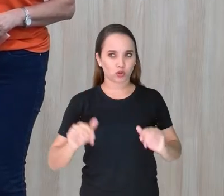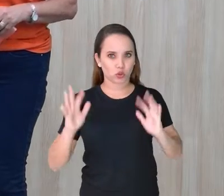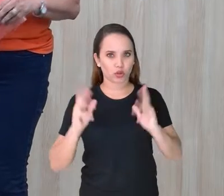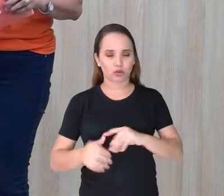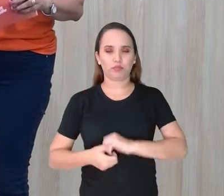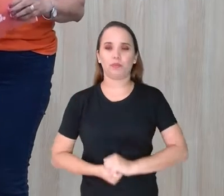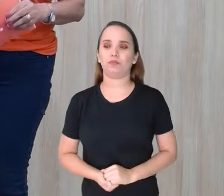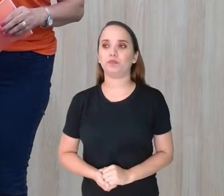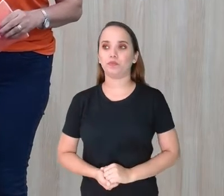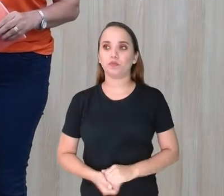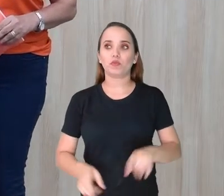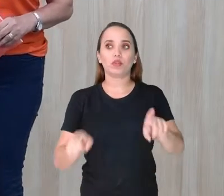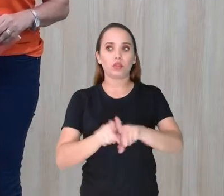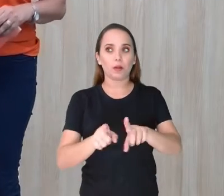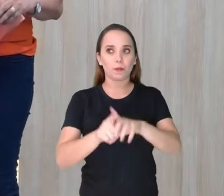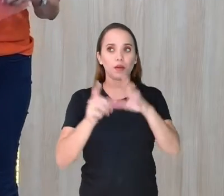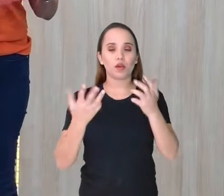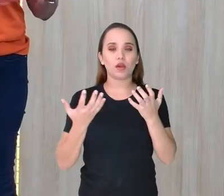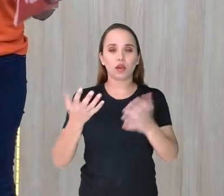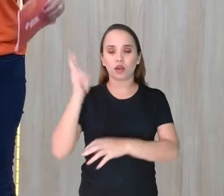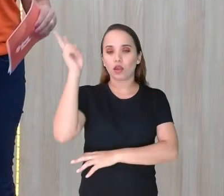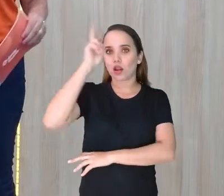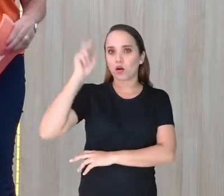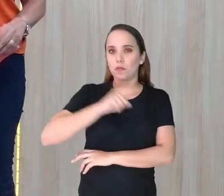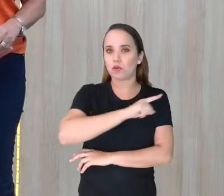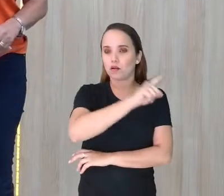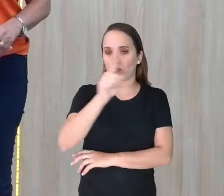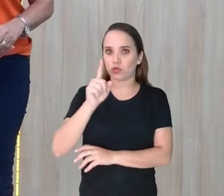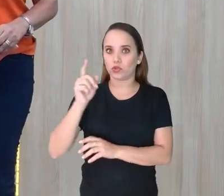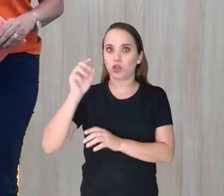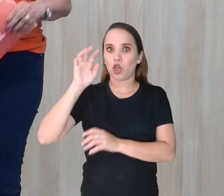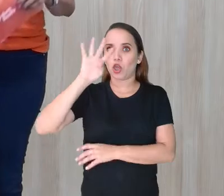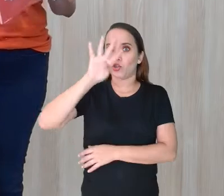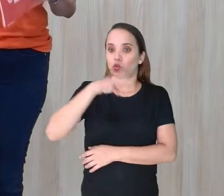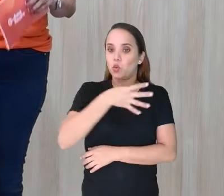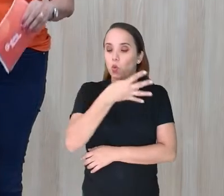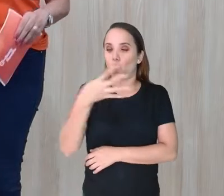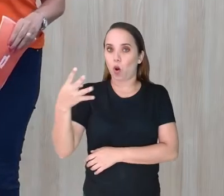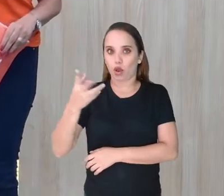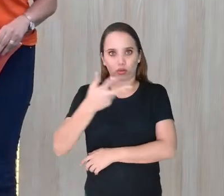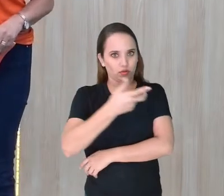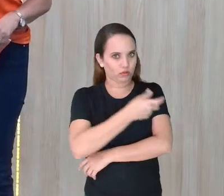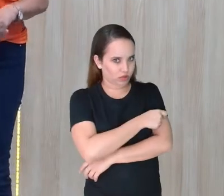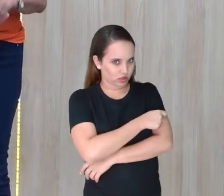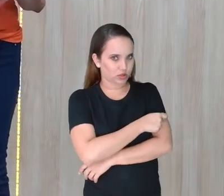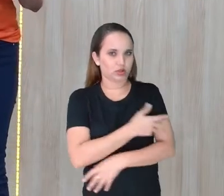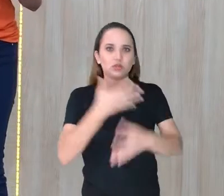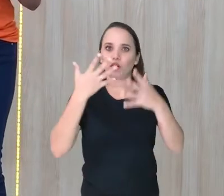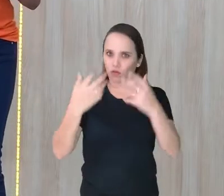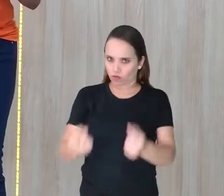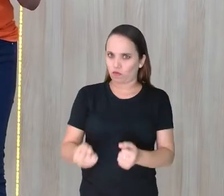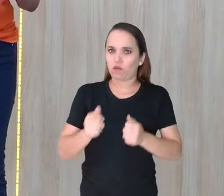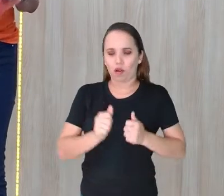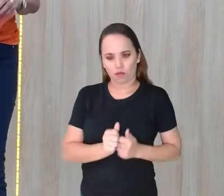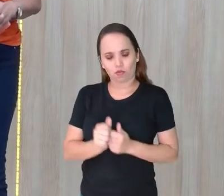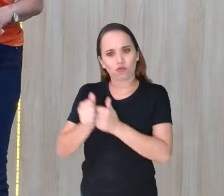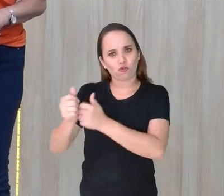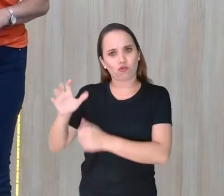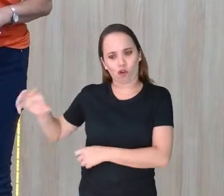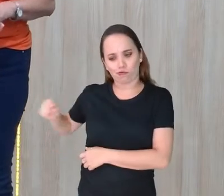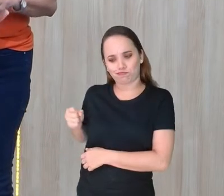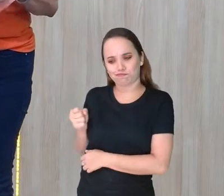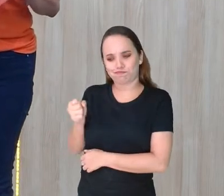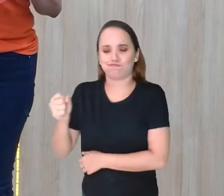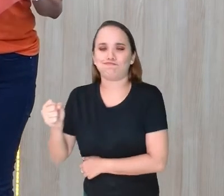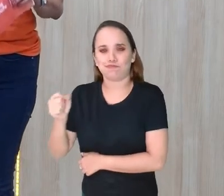intestino. Lembrando também a vocês que o esquema de vacinação, não é? Vamos levar nossas crianças, vamos tomar, ver se já estamos